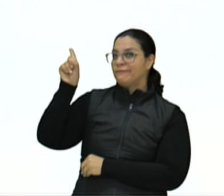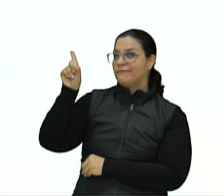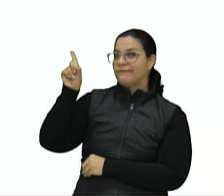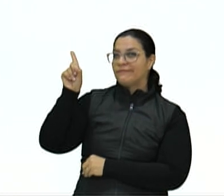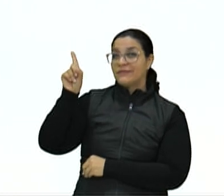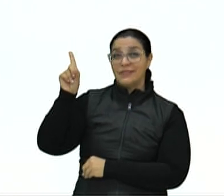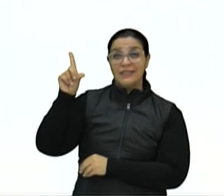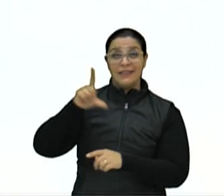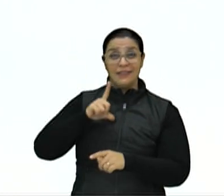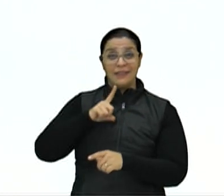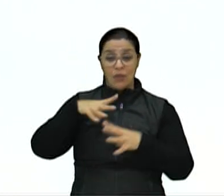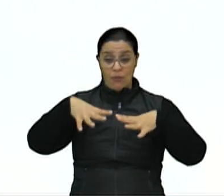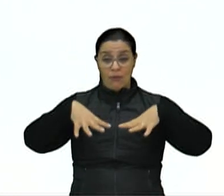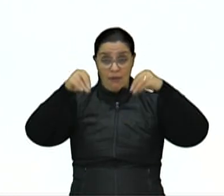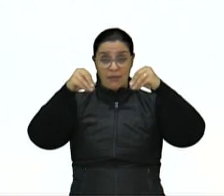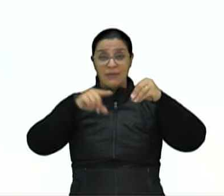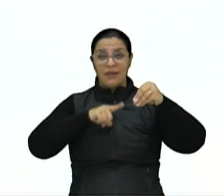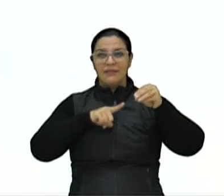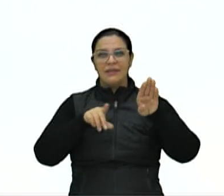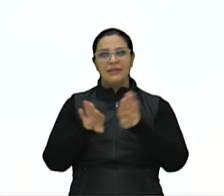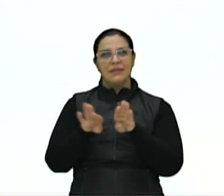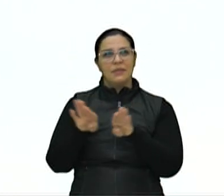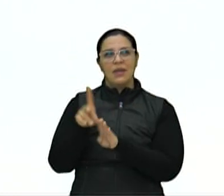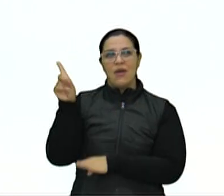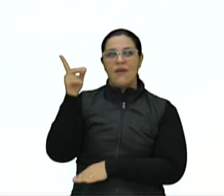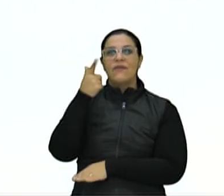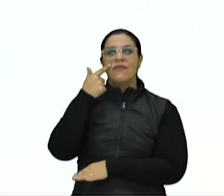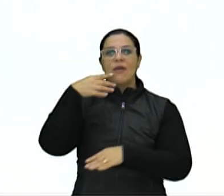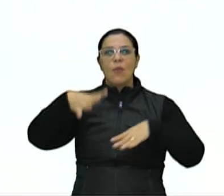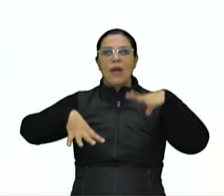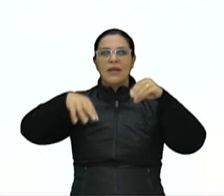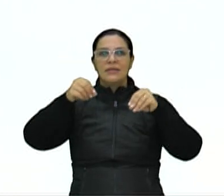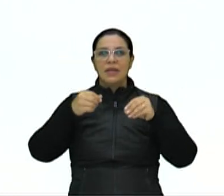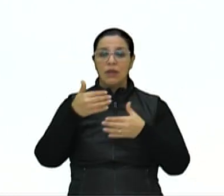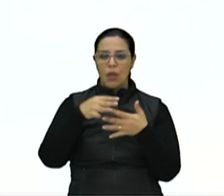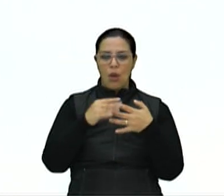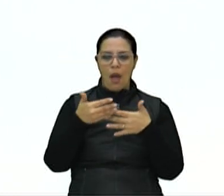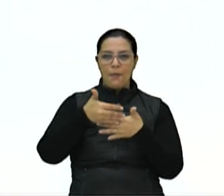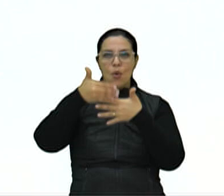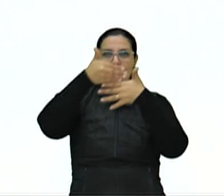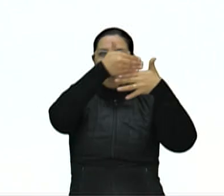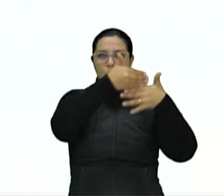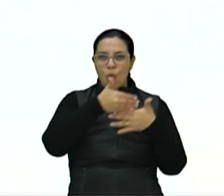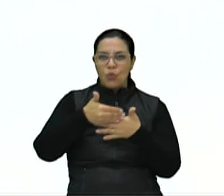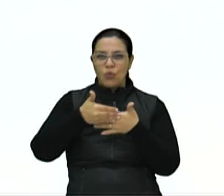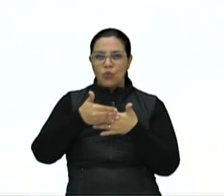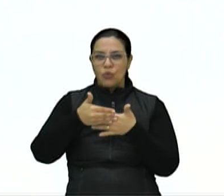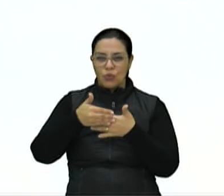observarem, aqui, logo atrás das árvores, a gente consegue ver a muralha do castelo.